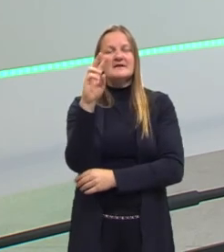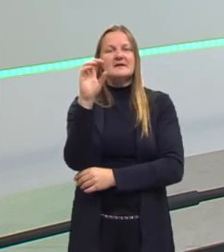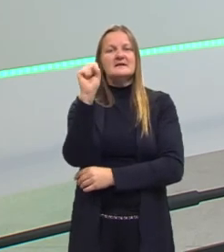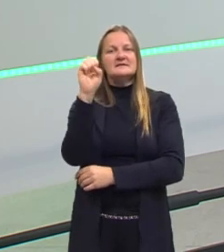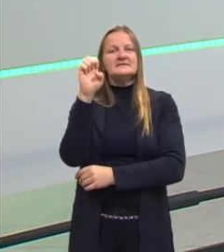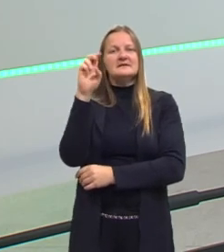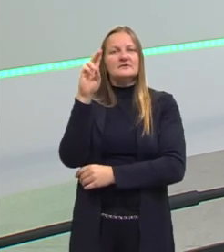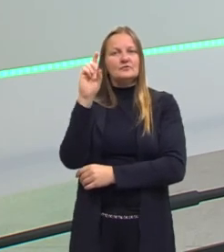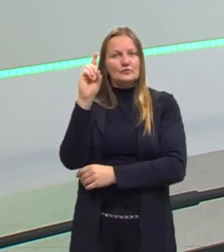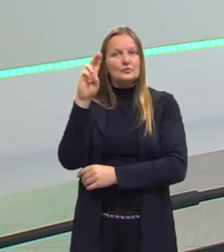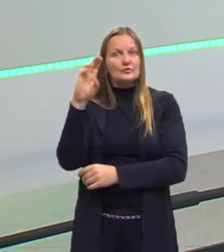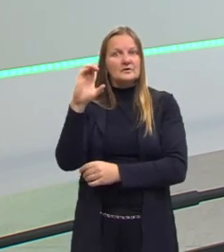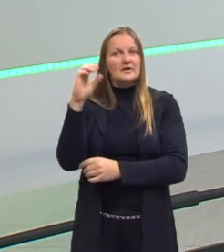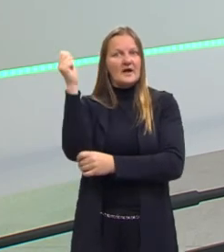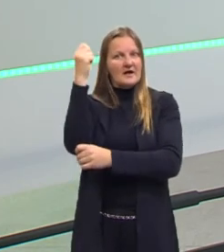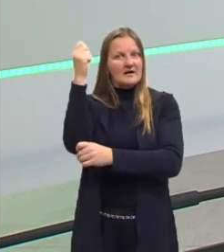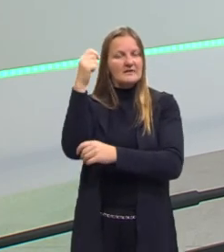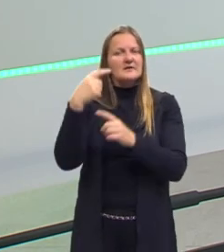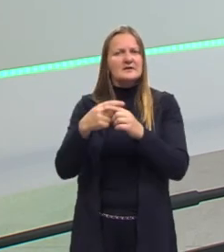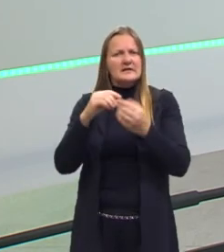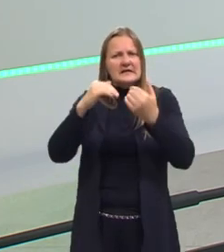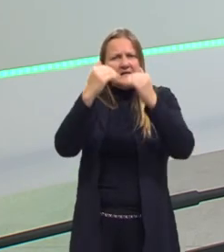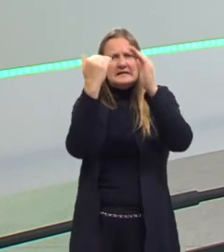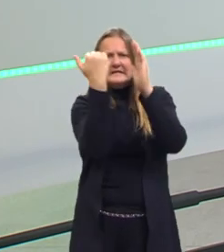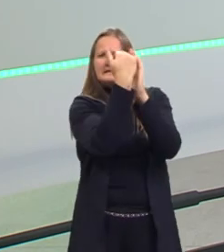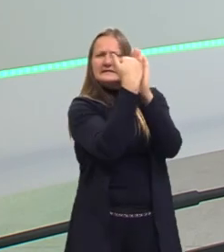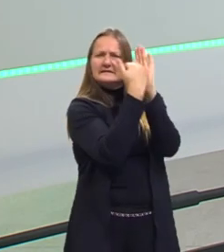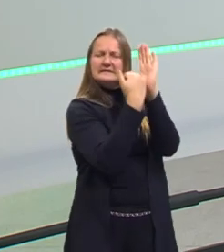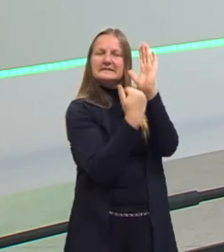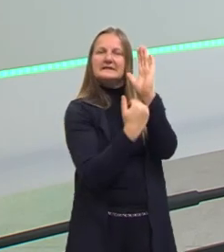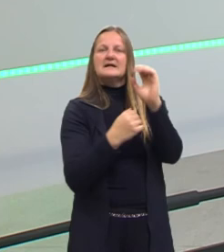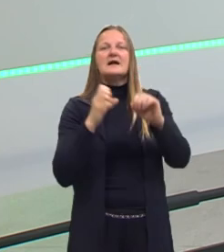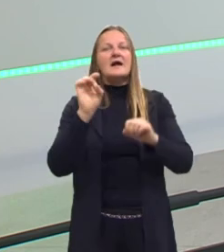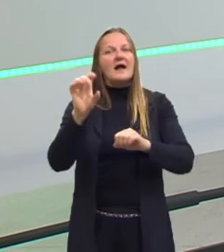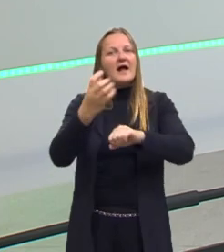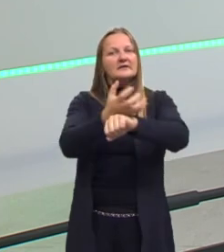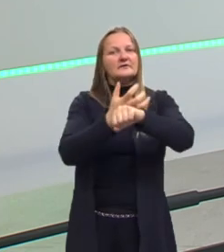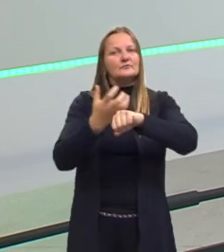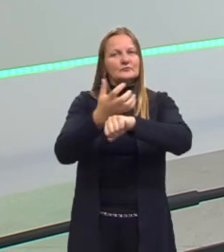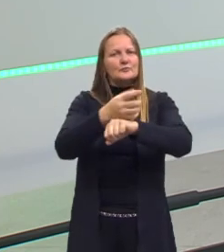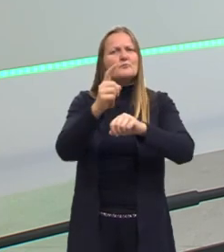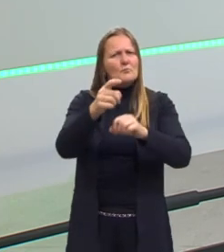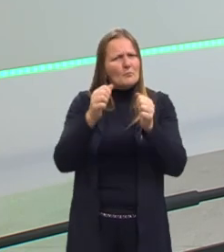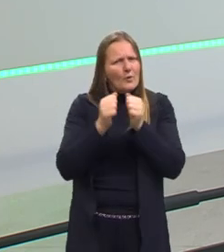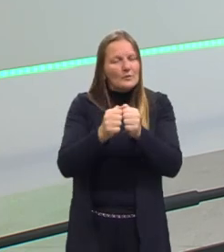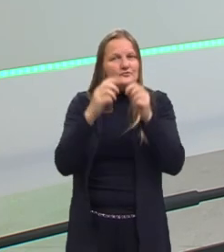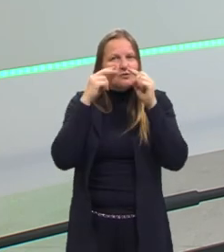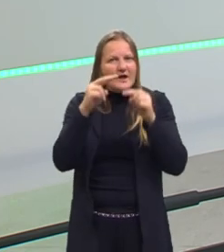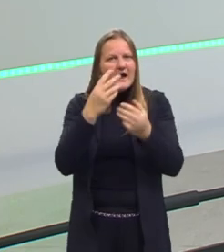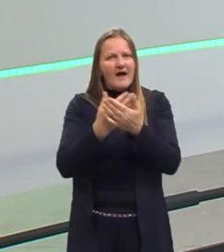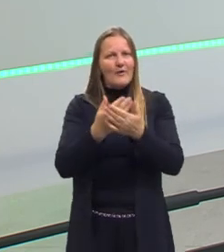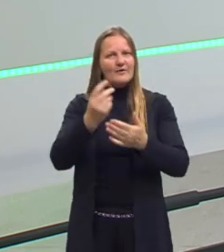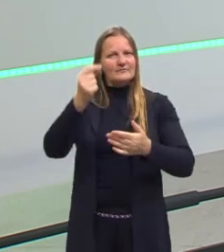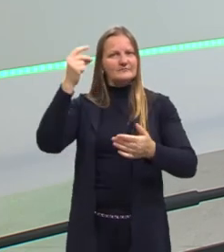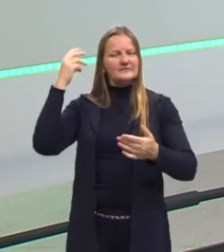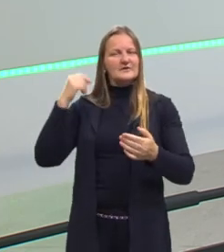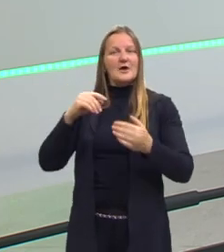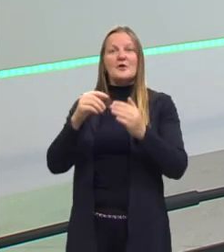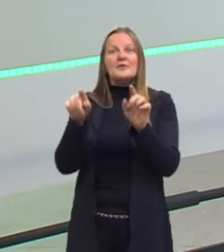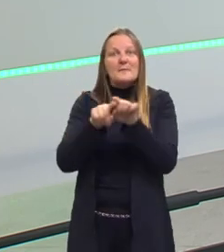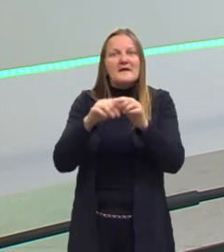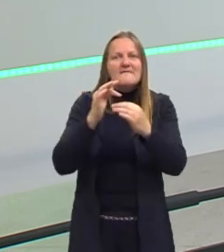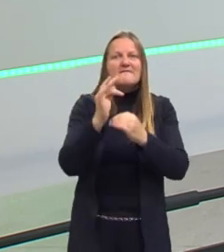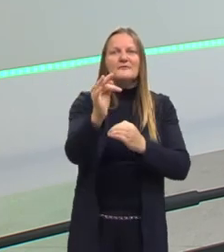que tem lá separadinho por playlist de cada componente que tu pode acompanhar as aulas anteriores e as próximas